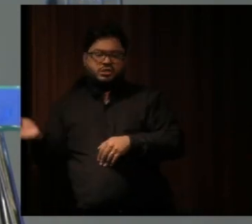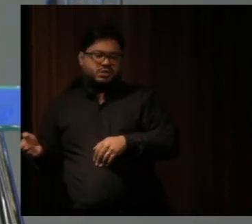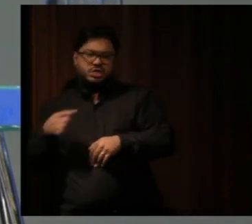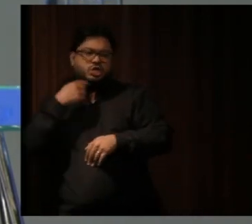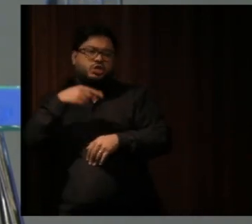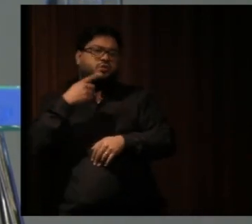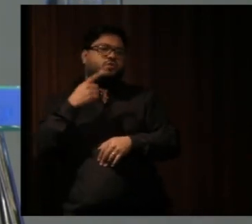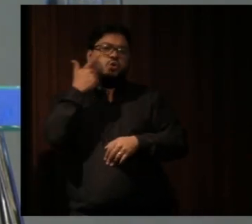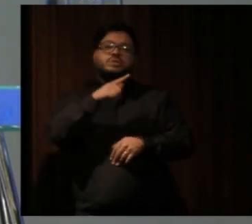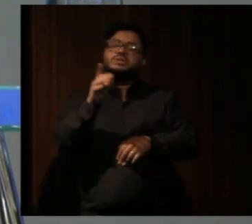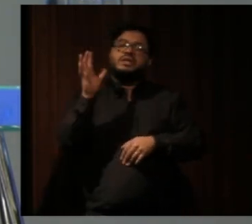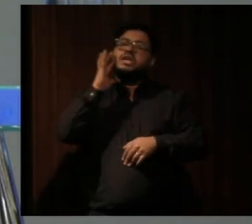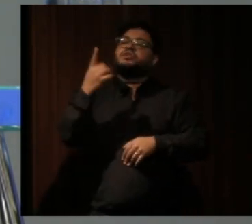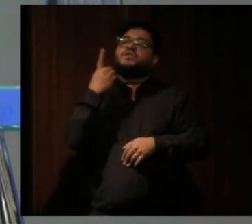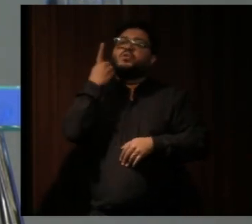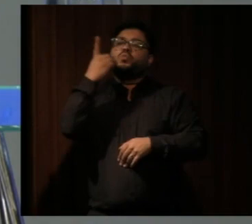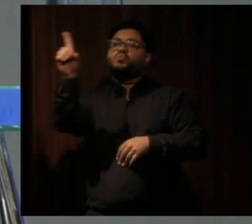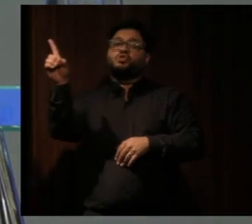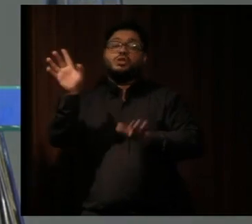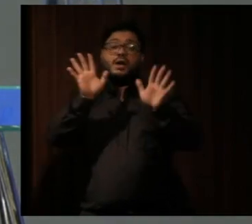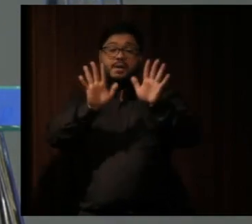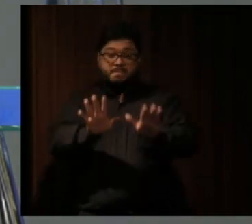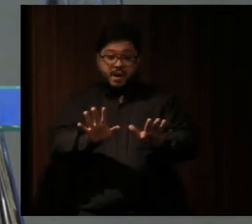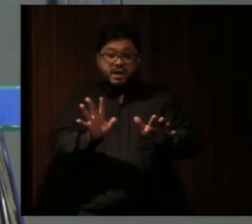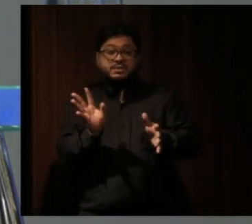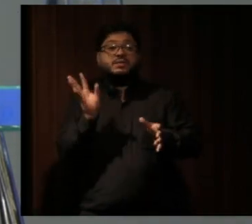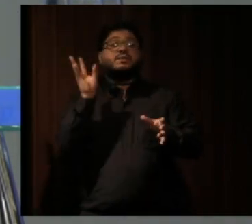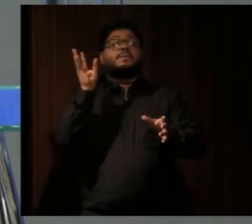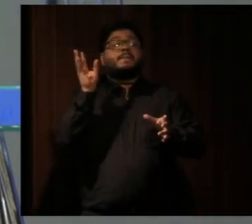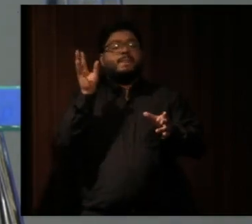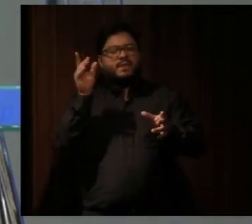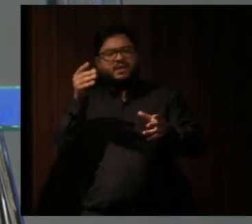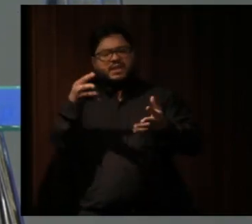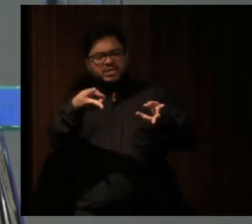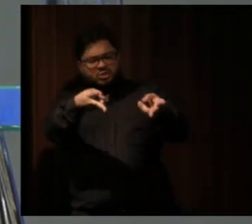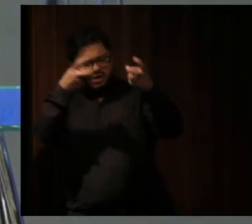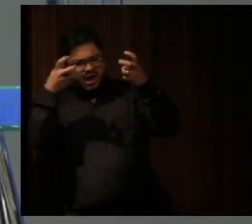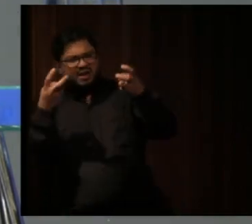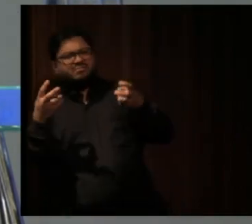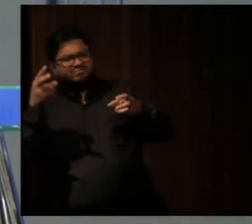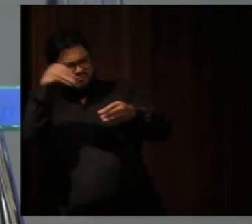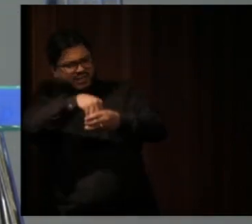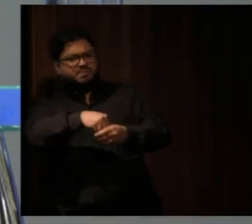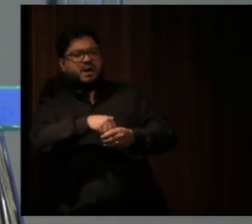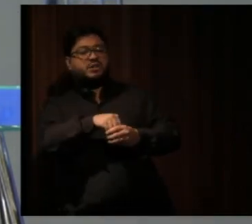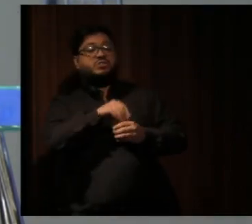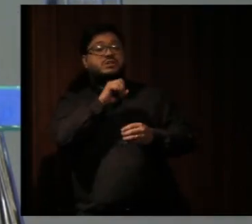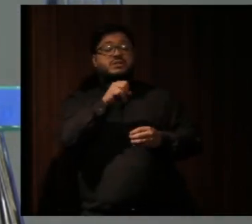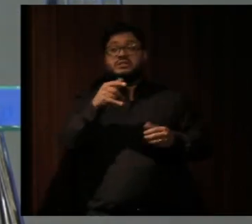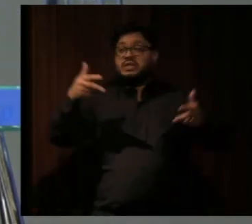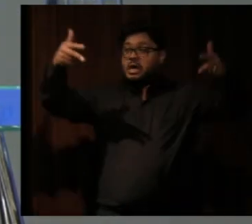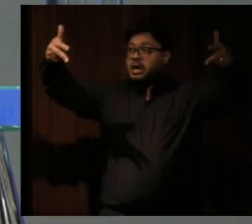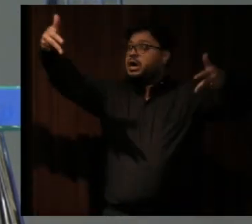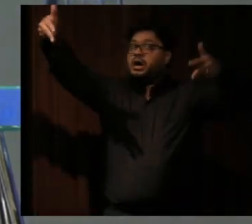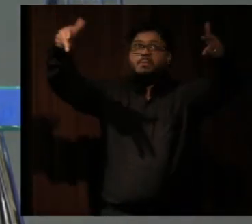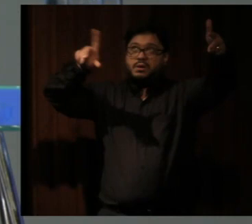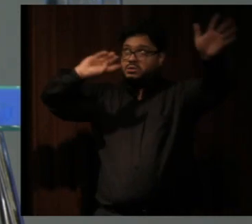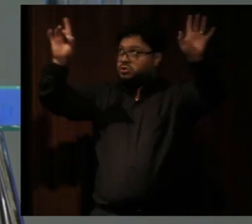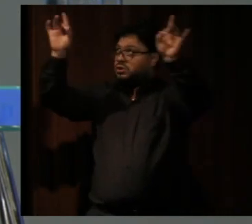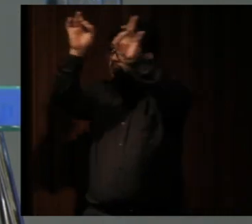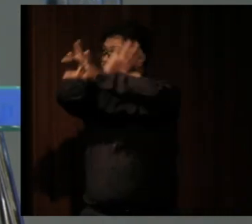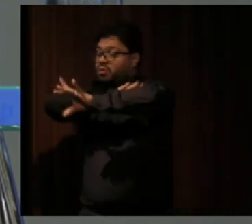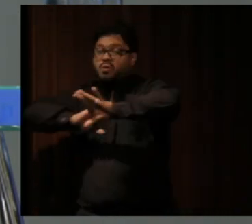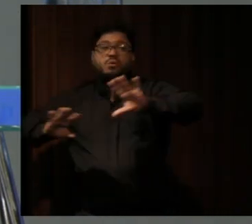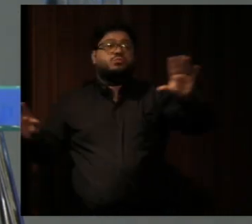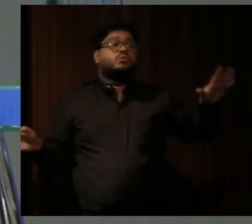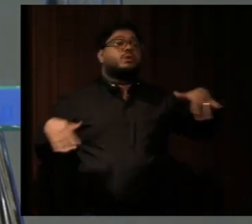conseguir resolver isso num dia mas faz parte desse olhar então assim ou se eu vou olhar que se tem câmera se a câmera foi instalada ou não então